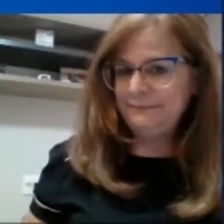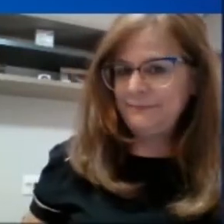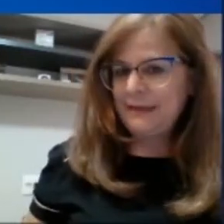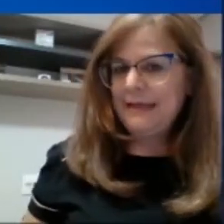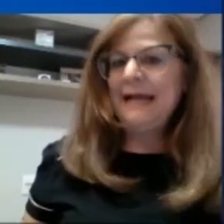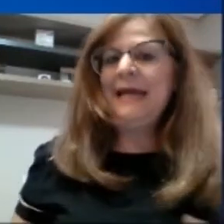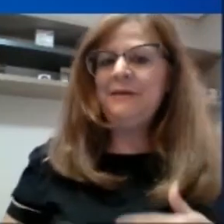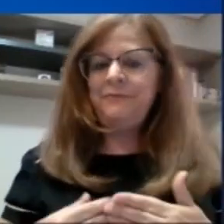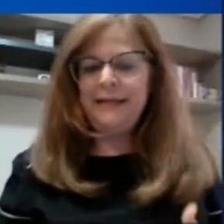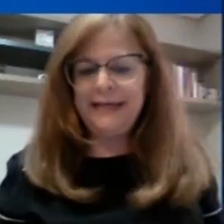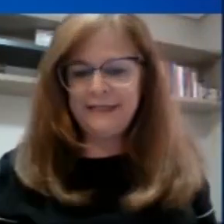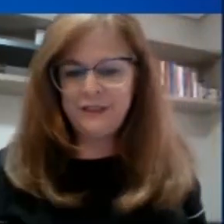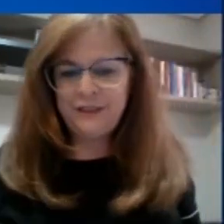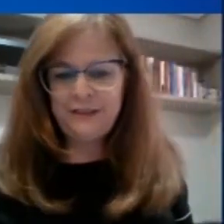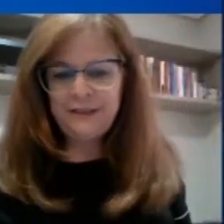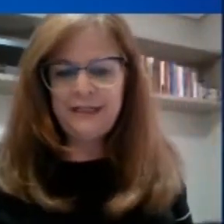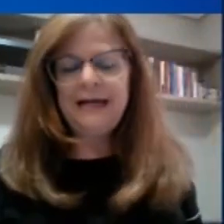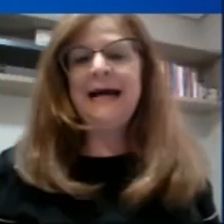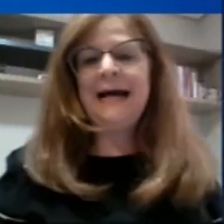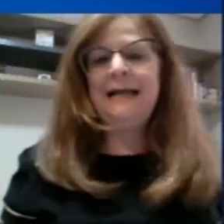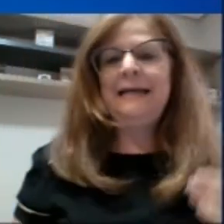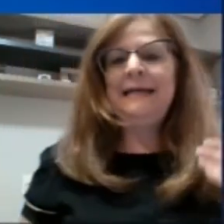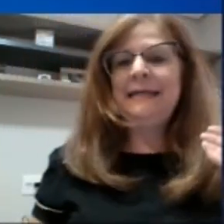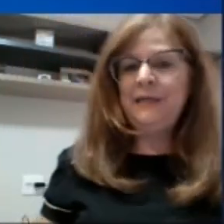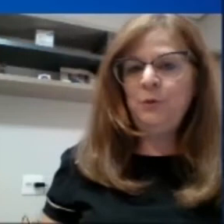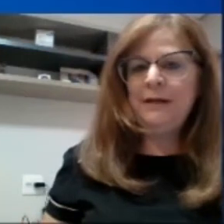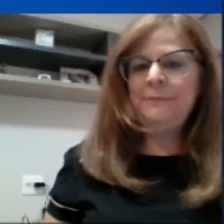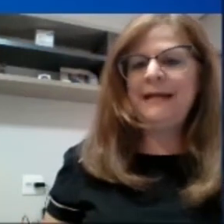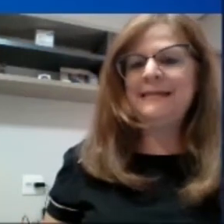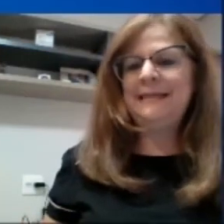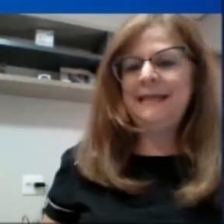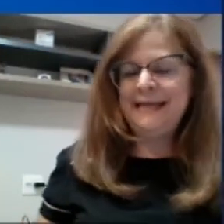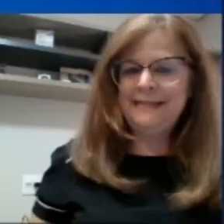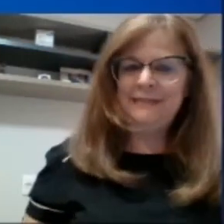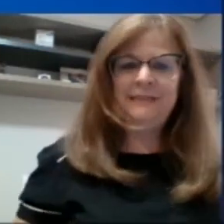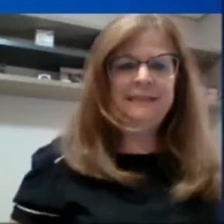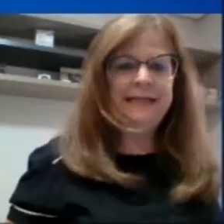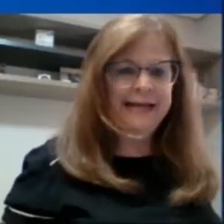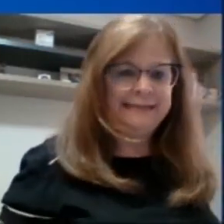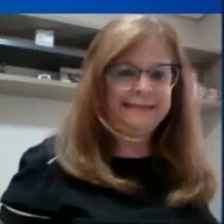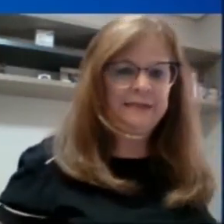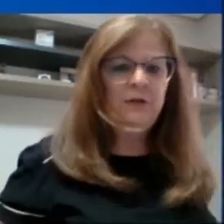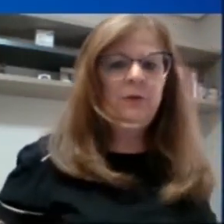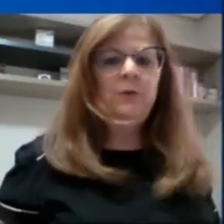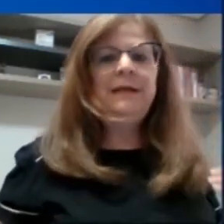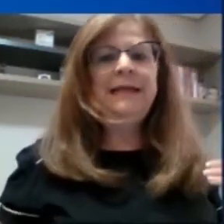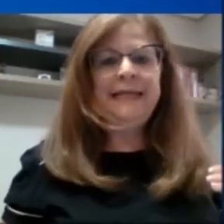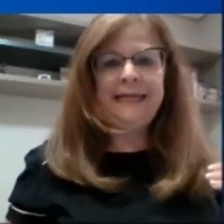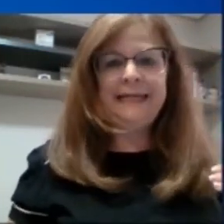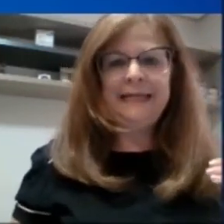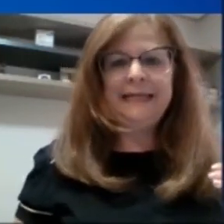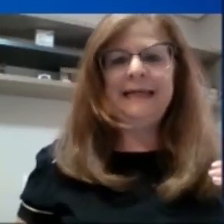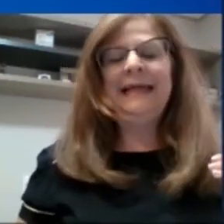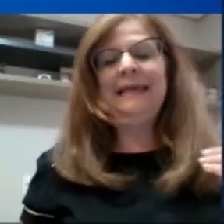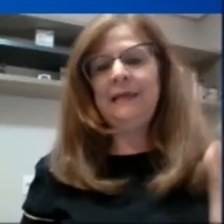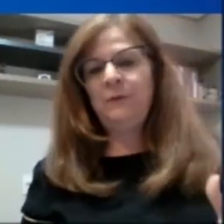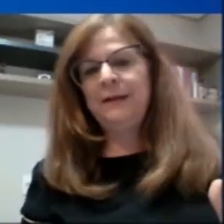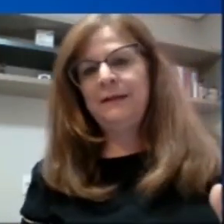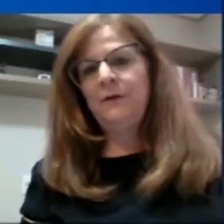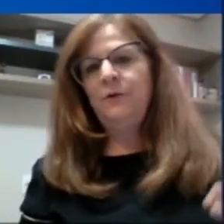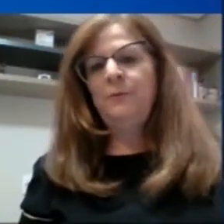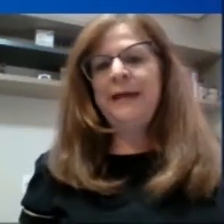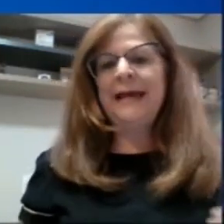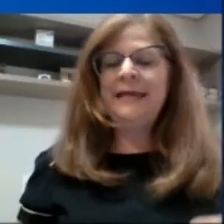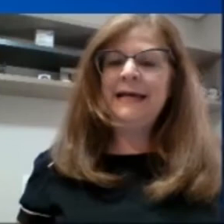sigla referente à Língua Brasileira de Sinais. Li é